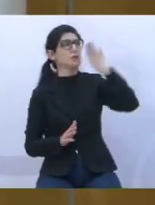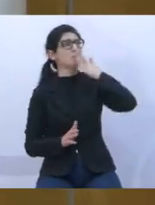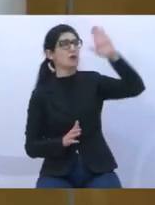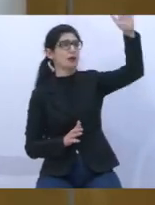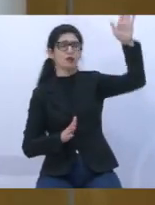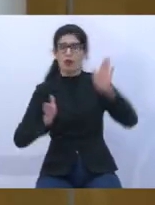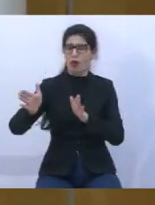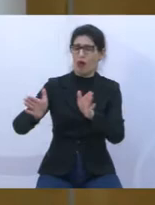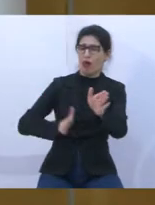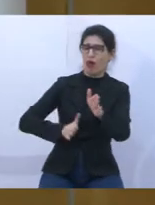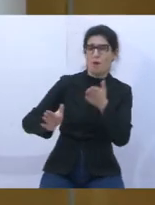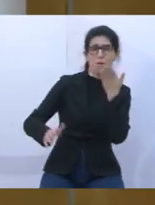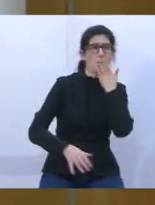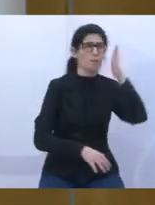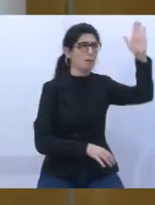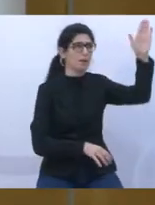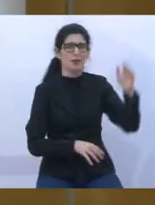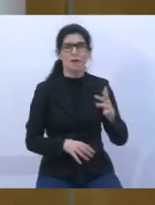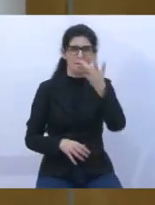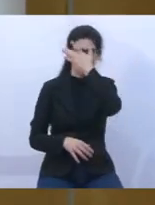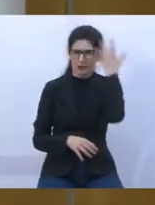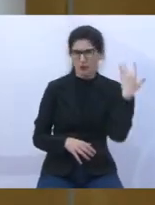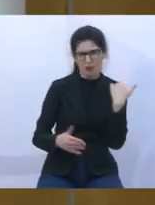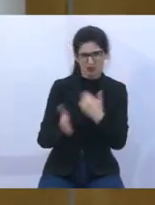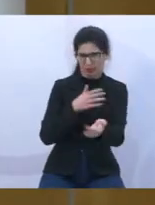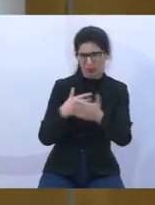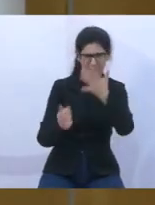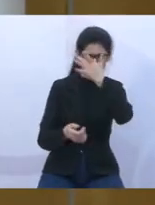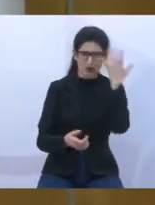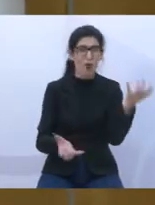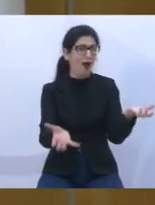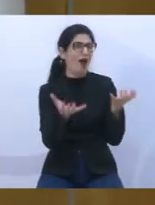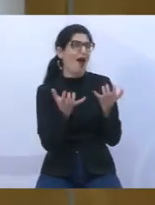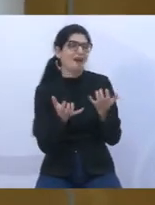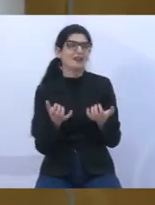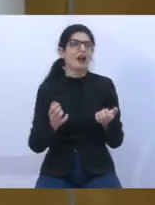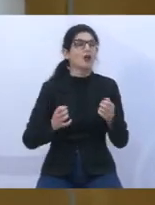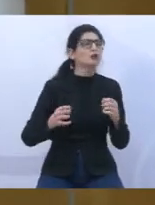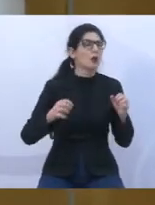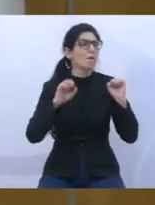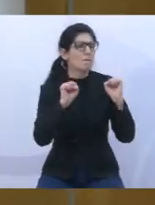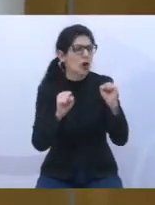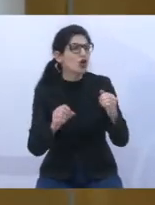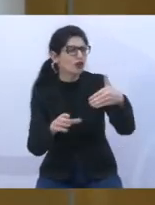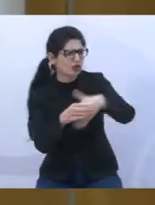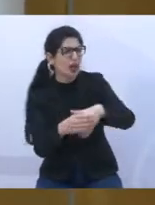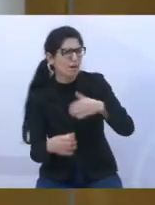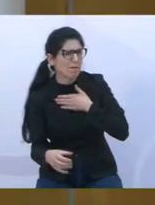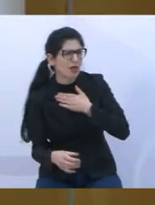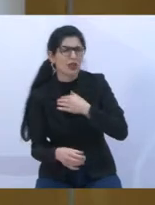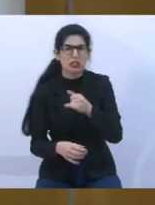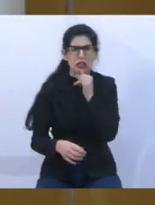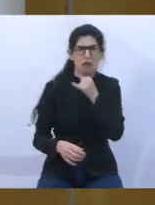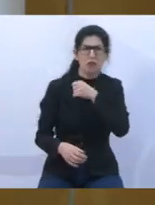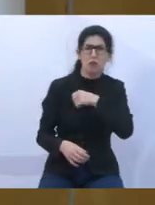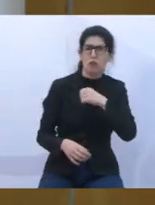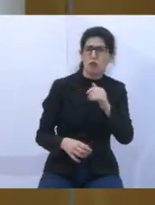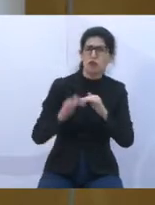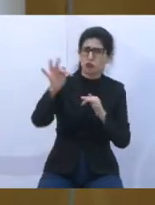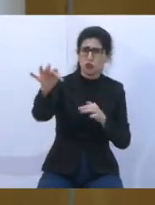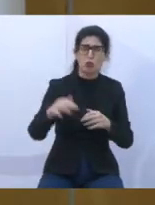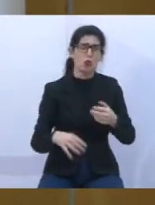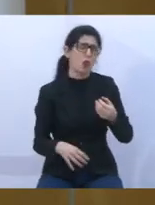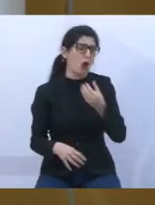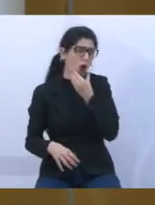em que todos os candidatos que sai candidato é que sai concorrer nas eleições a prefeito ele faz o que